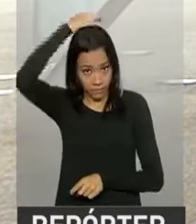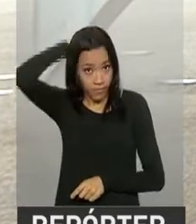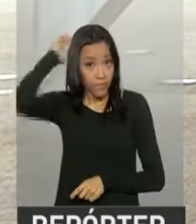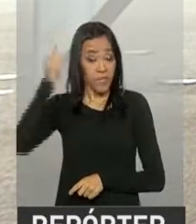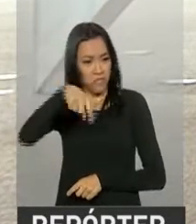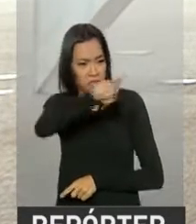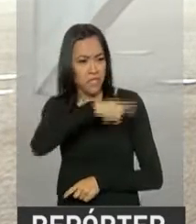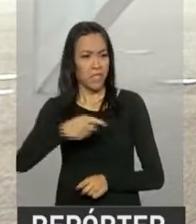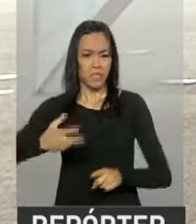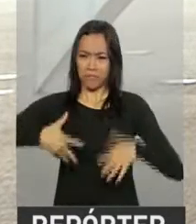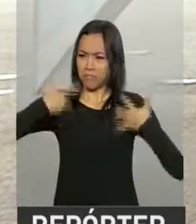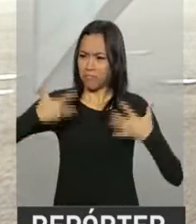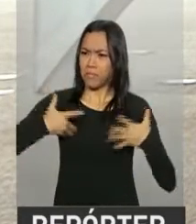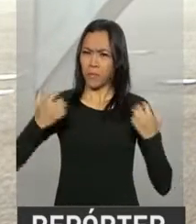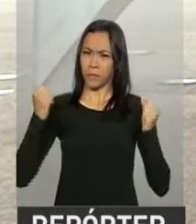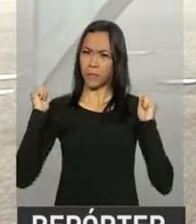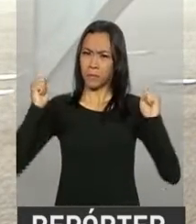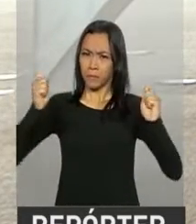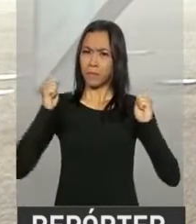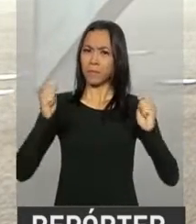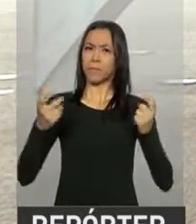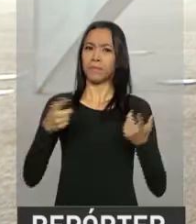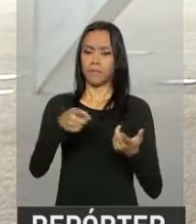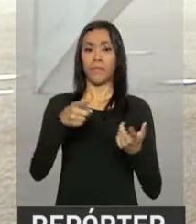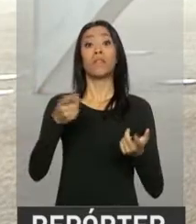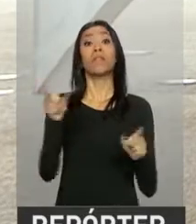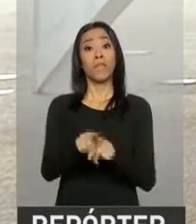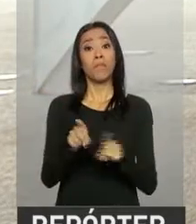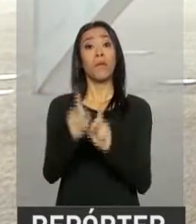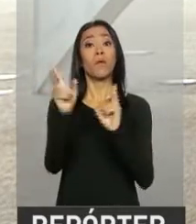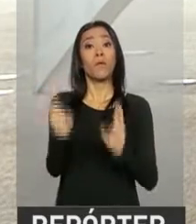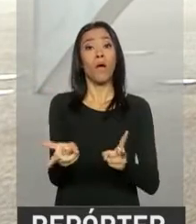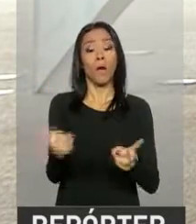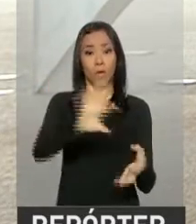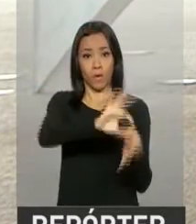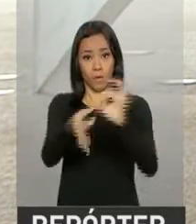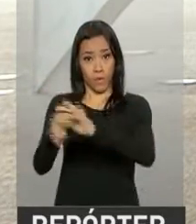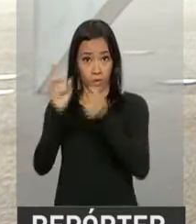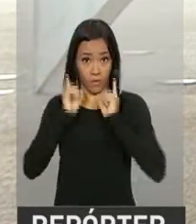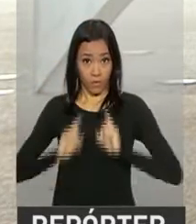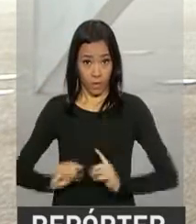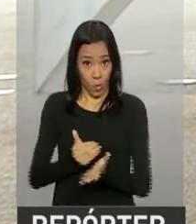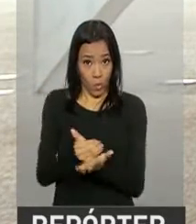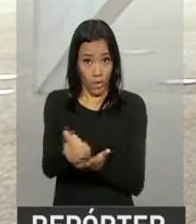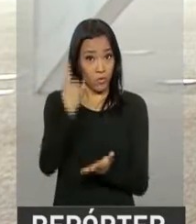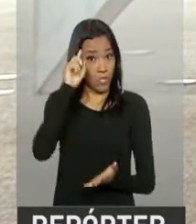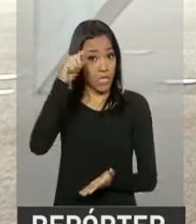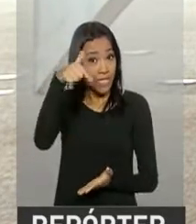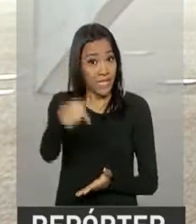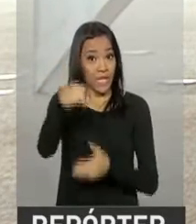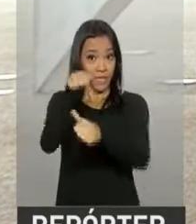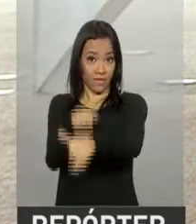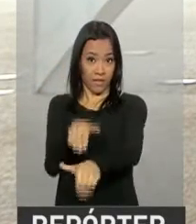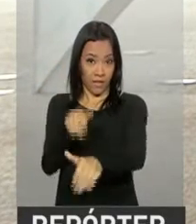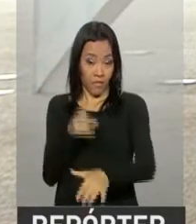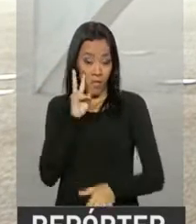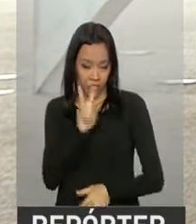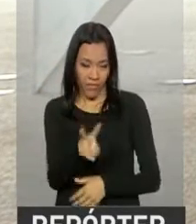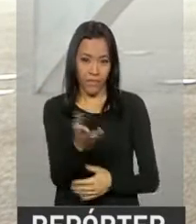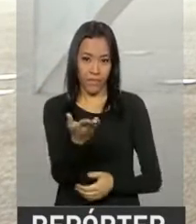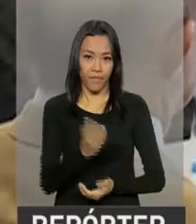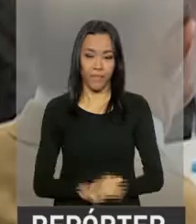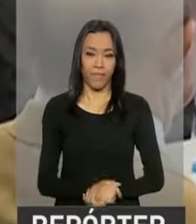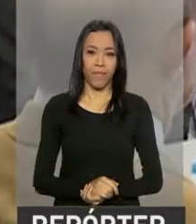torcida ea presença também durante os jogos paralímpicos que começam no dia 7 de setembro vamos ver na reportagem